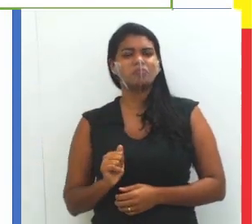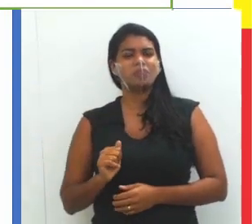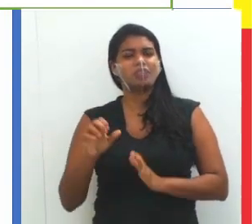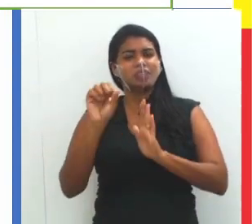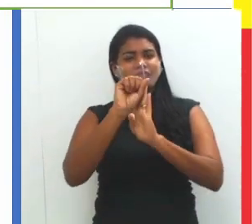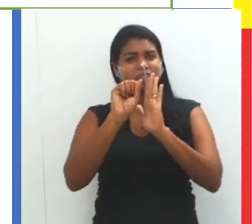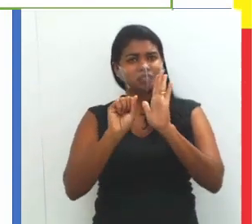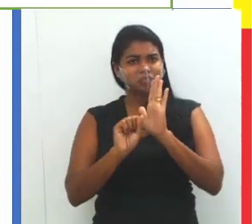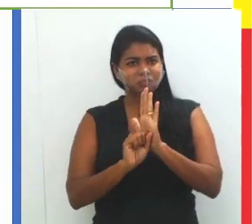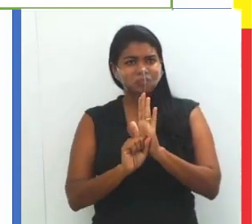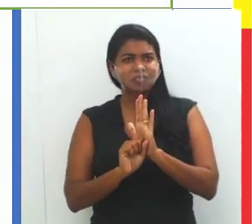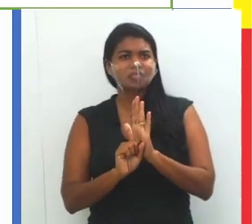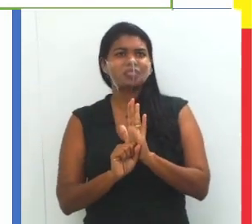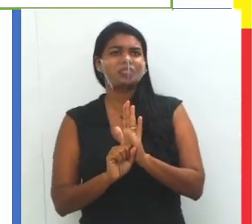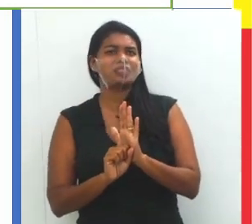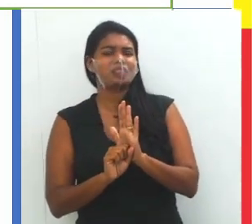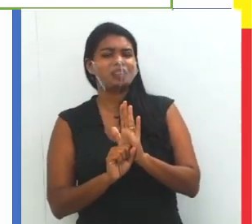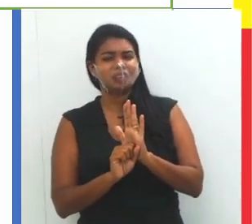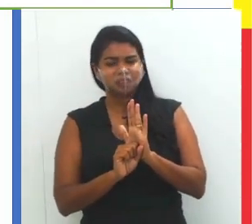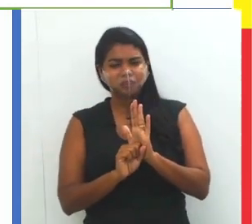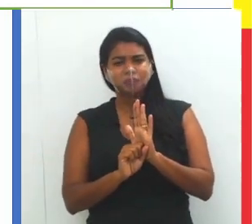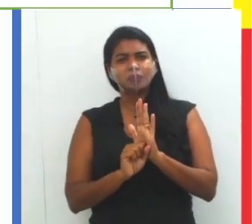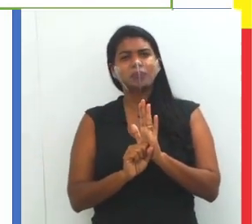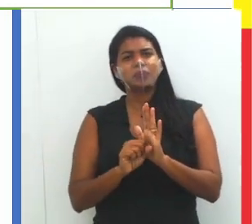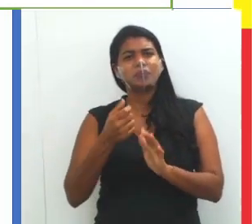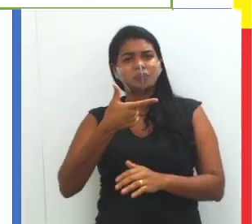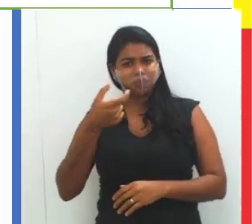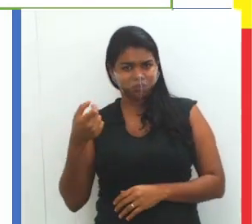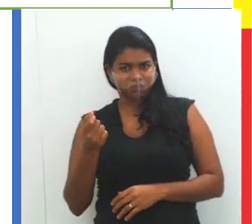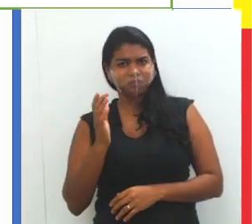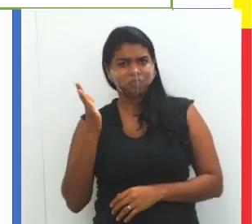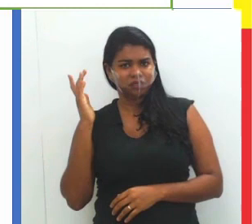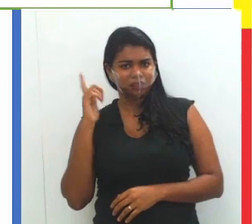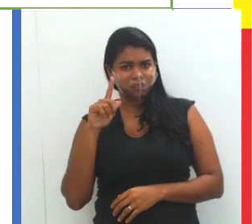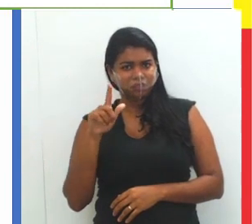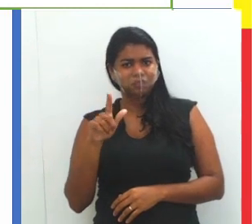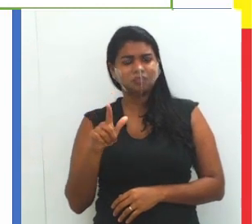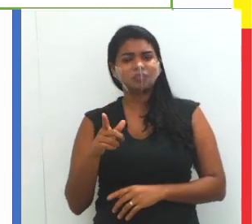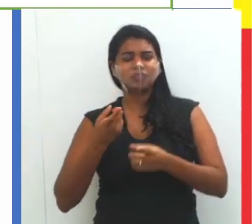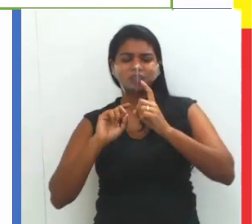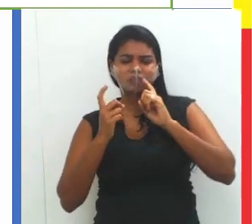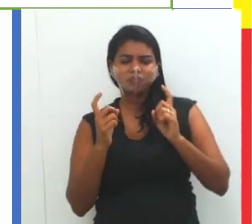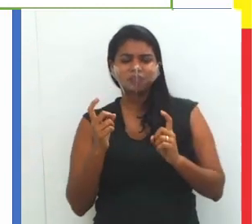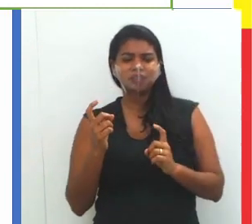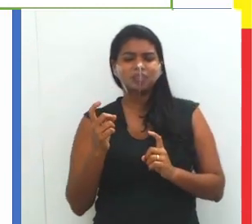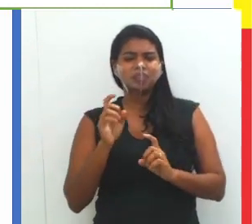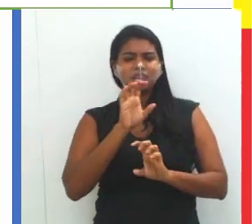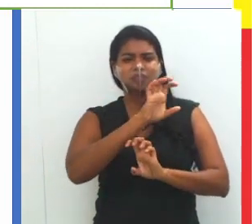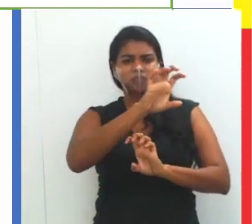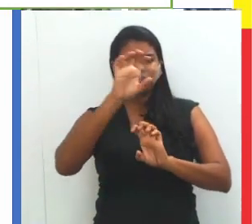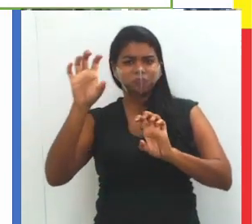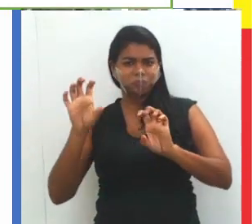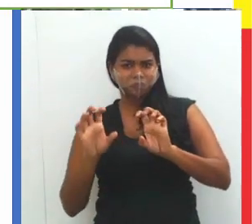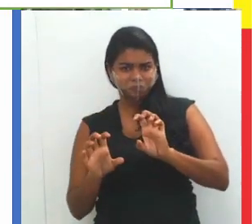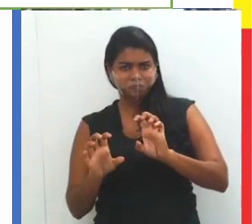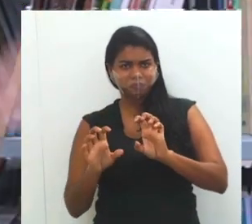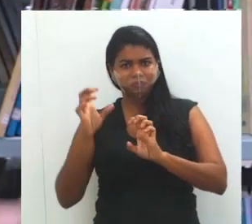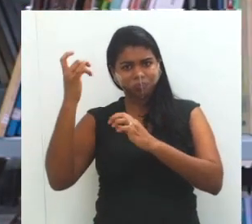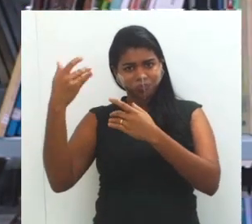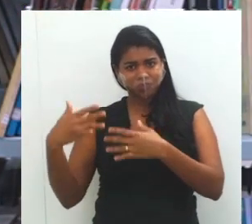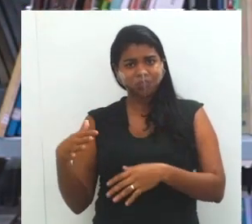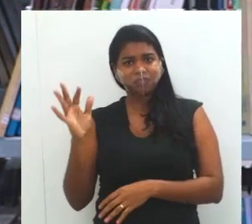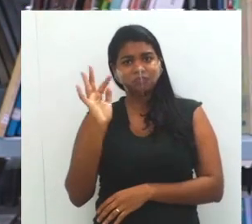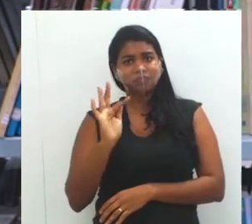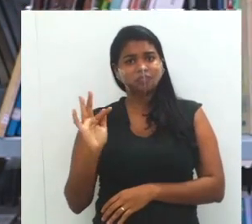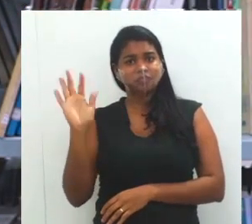foi considerado como o maior pernambucano do século XX? Isso foi uma enquete que houve em vários estados. Cada estado